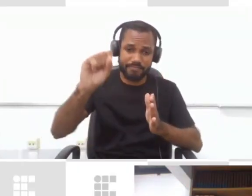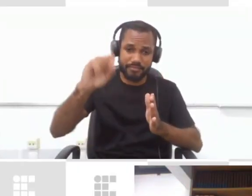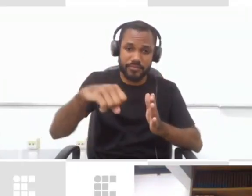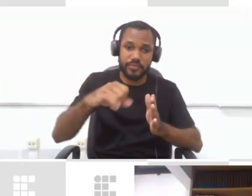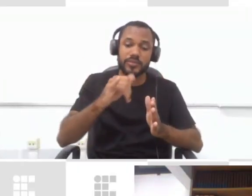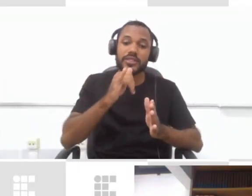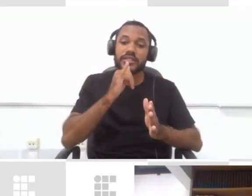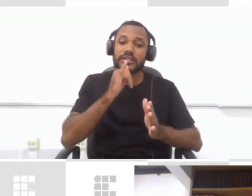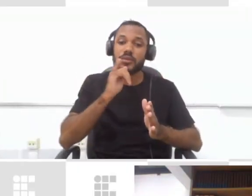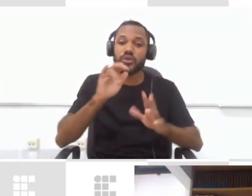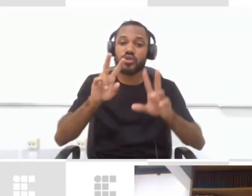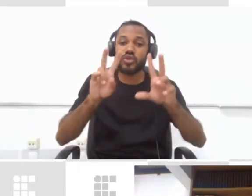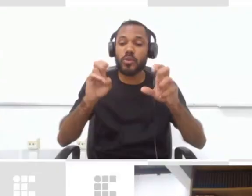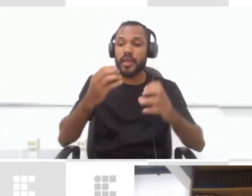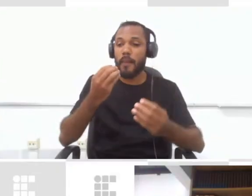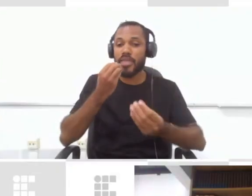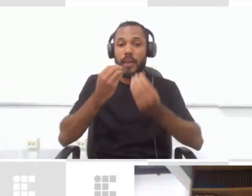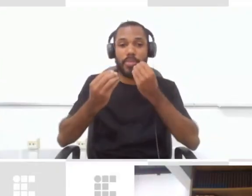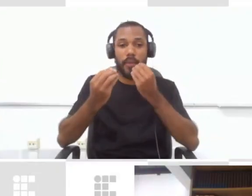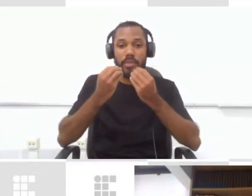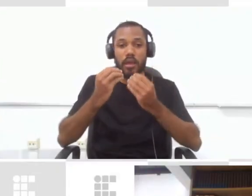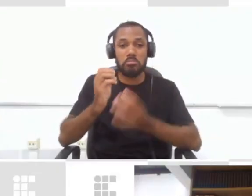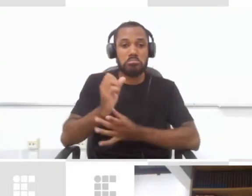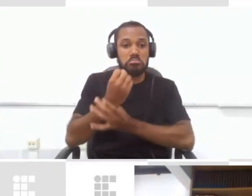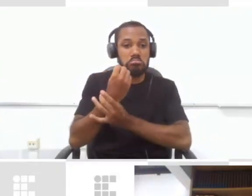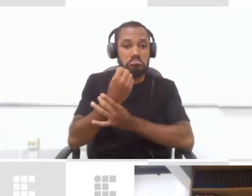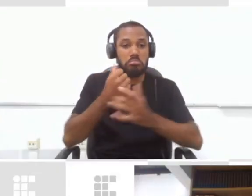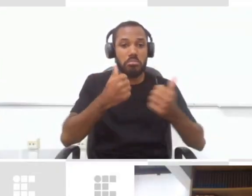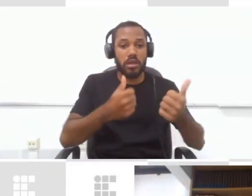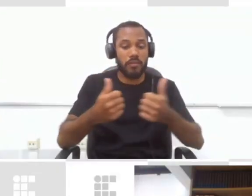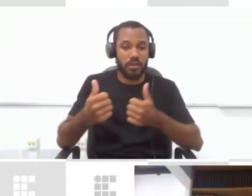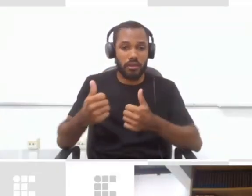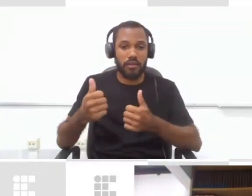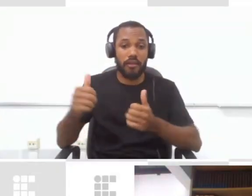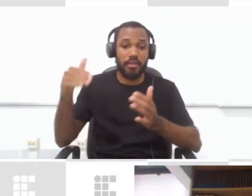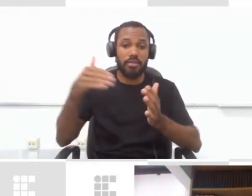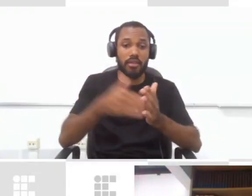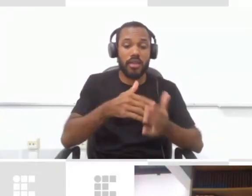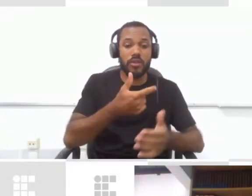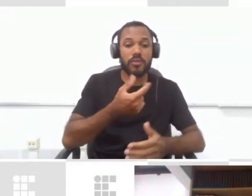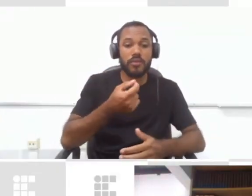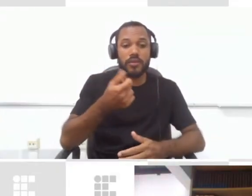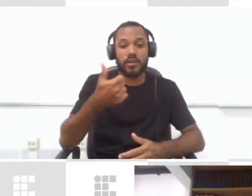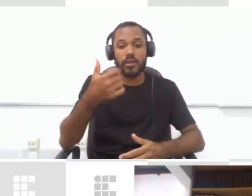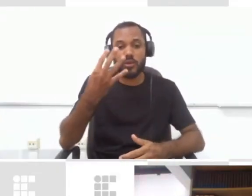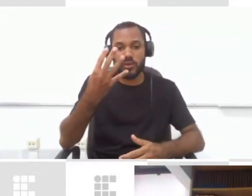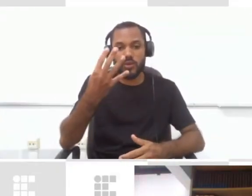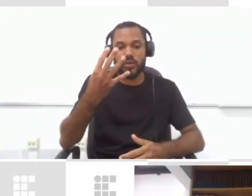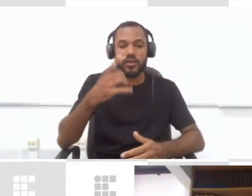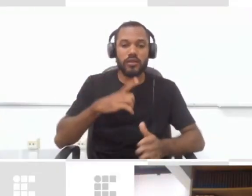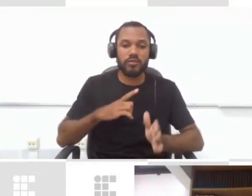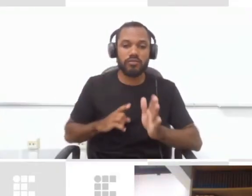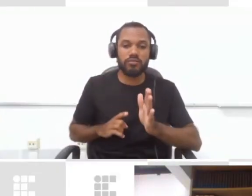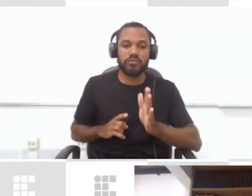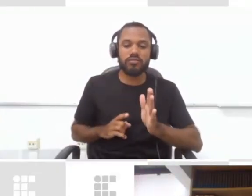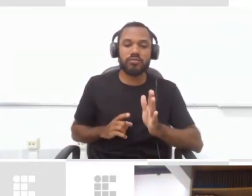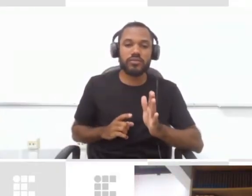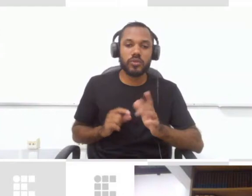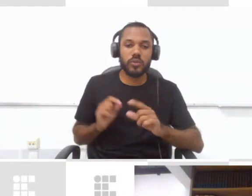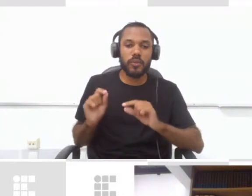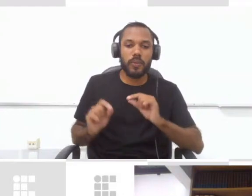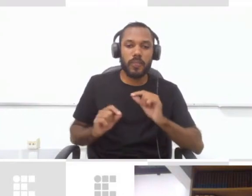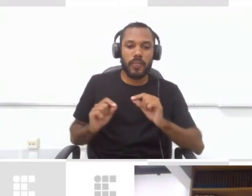segurança alimentar é o mais claro em relação a isso. Até 2014, você tem um aumento, uma diminuição